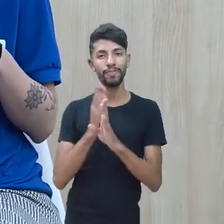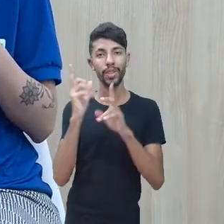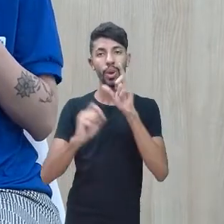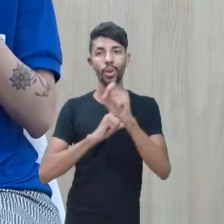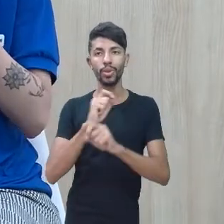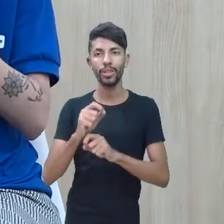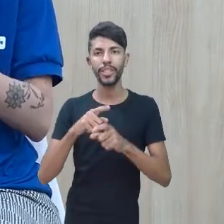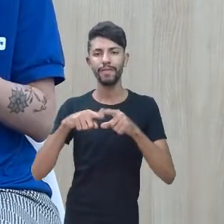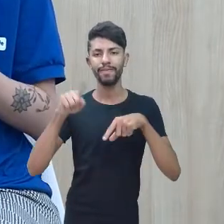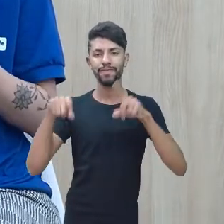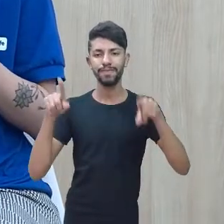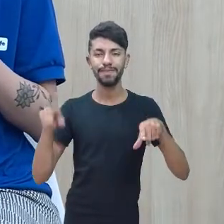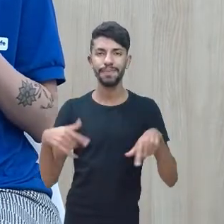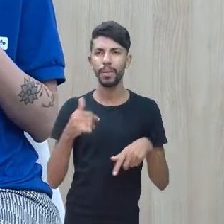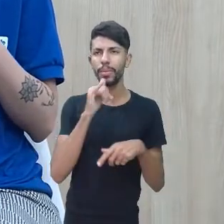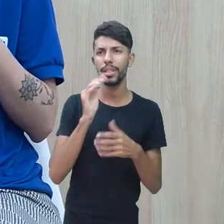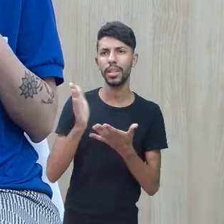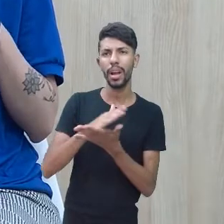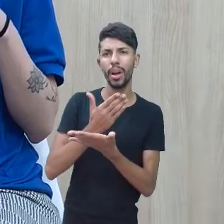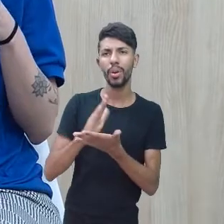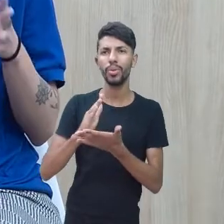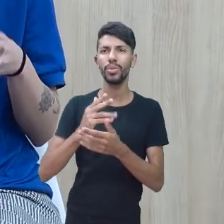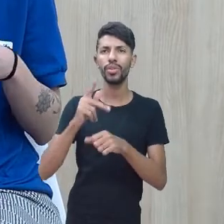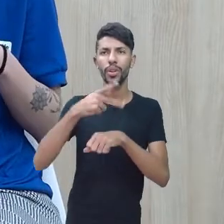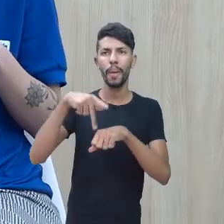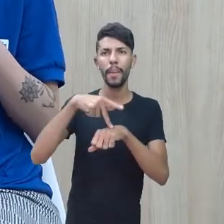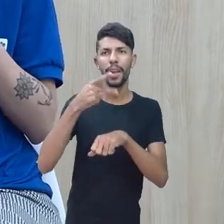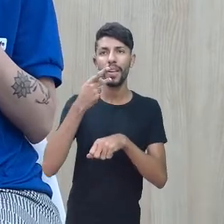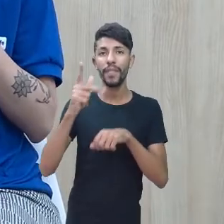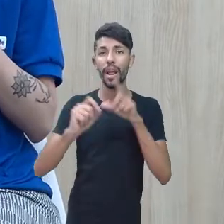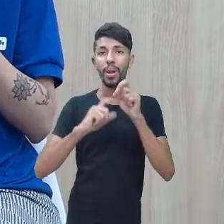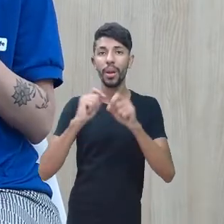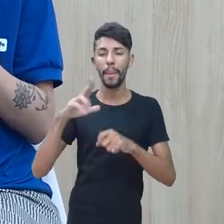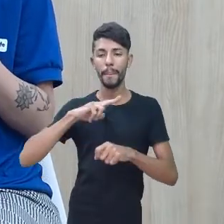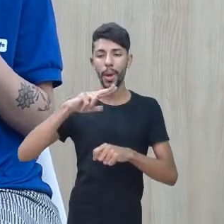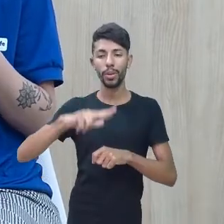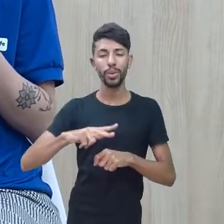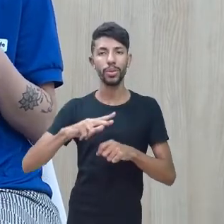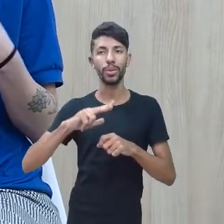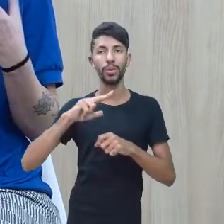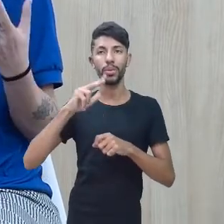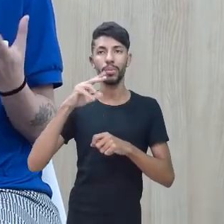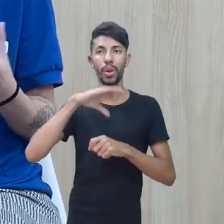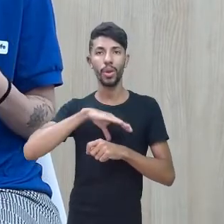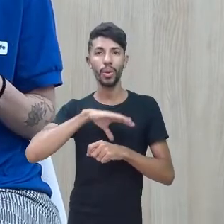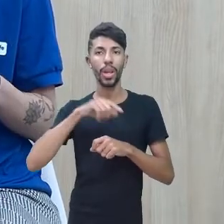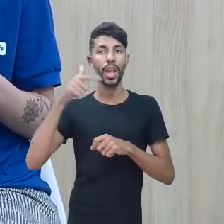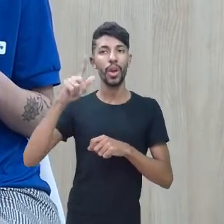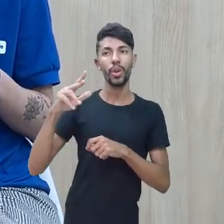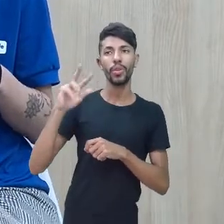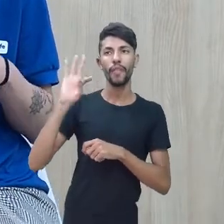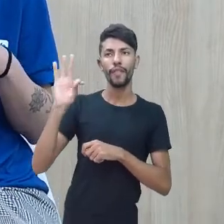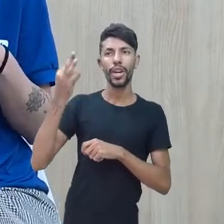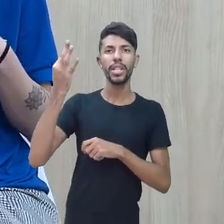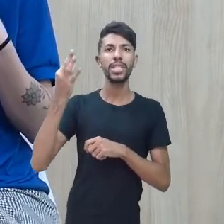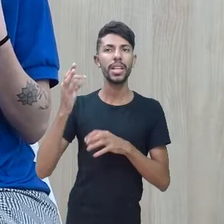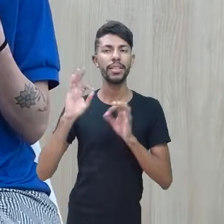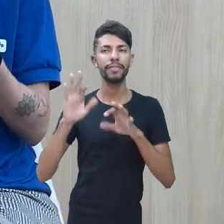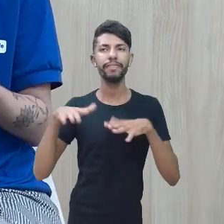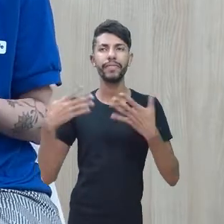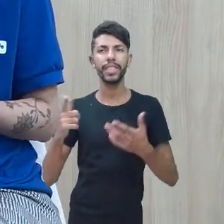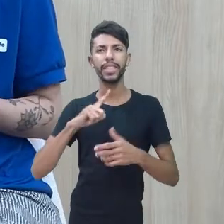vê países que falam português, outros francês, enfim, então há uma diversidade